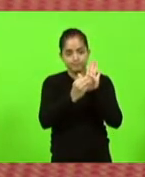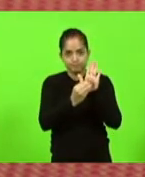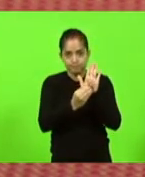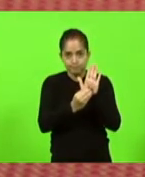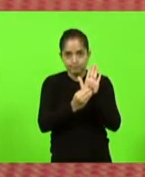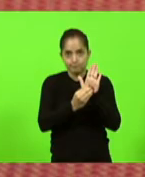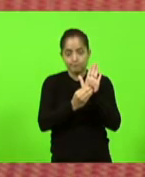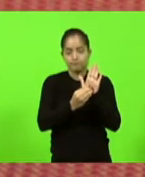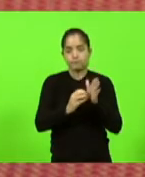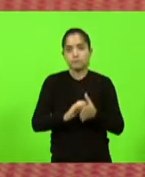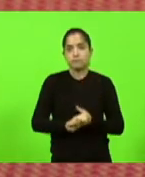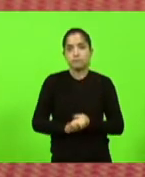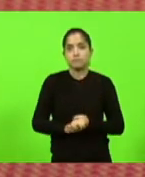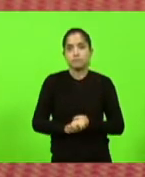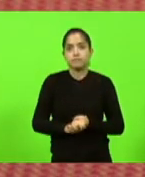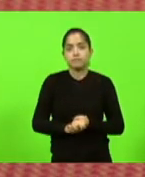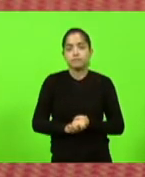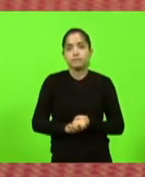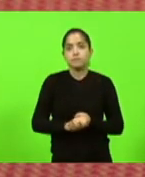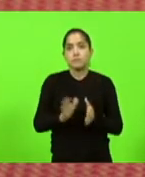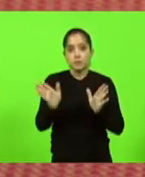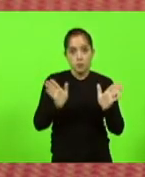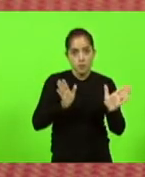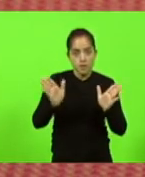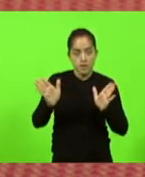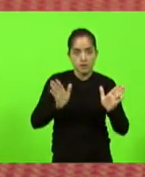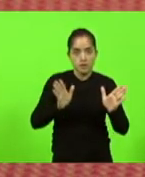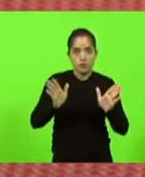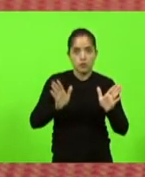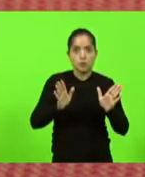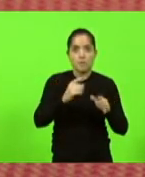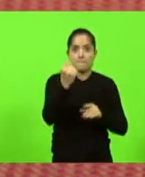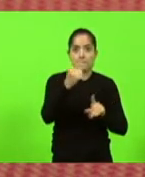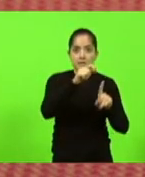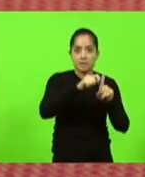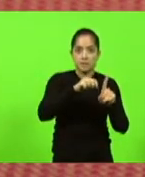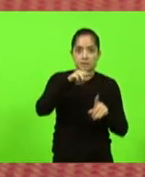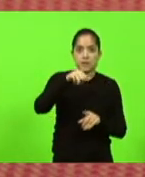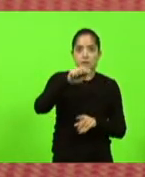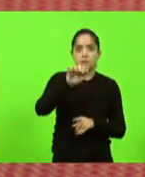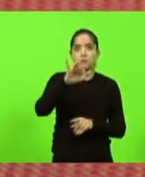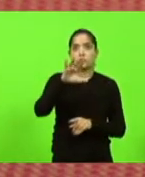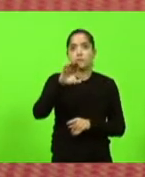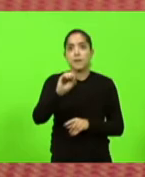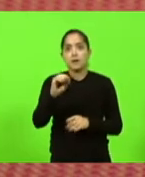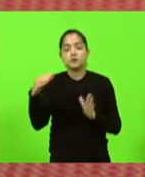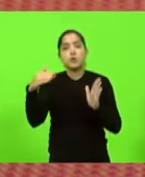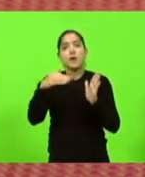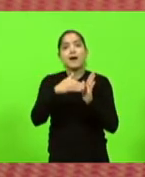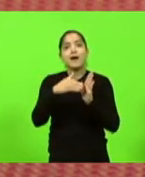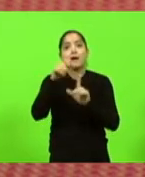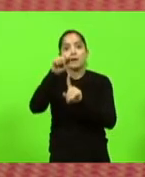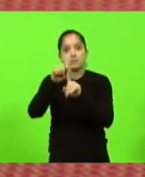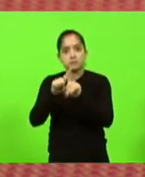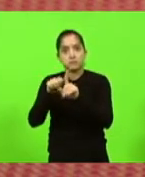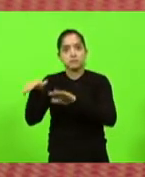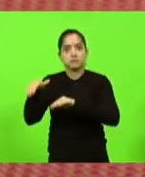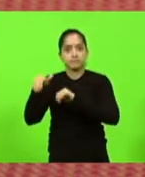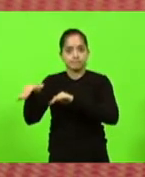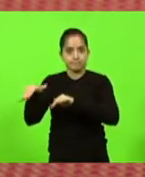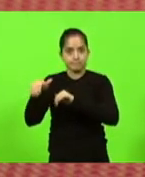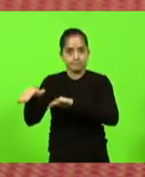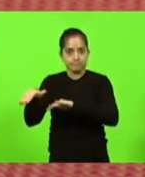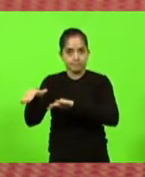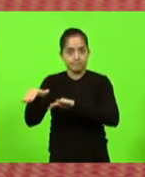Cujos geradores tenham ocorrido no período de 1º de março a 30 de setembro de 2020. 1º de março, vou